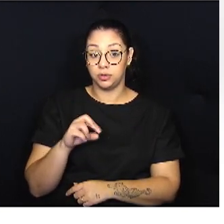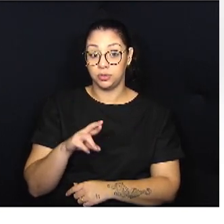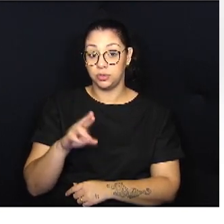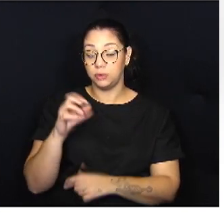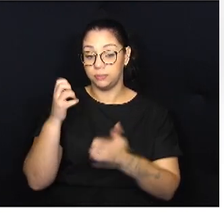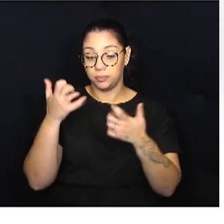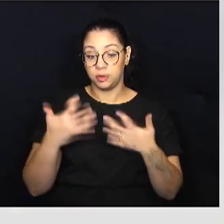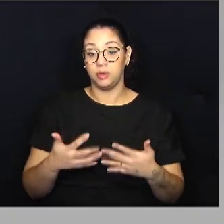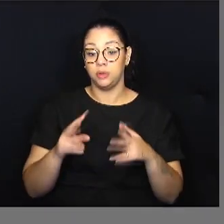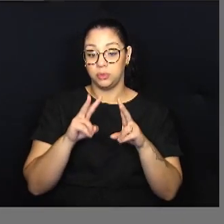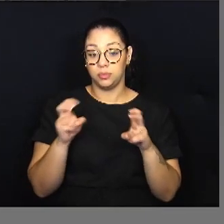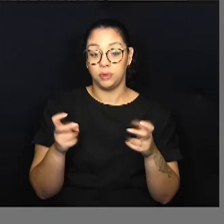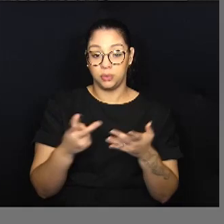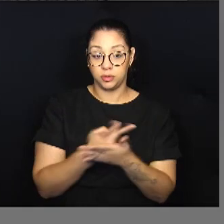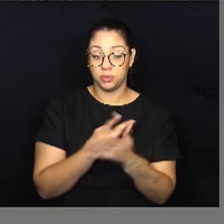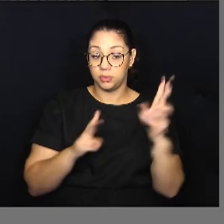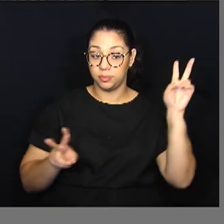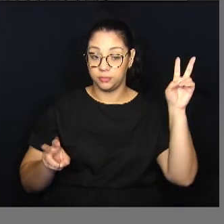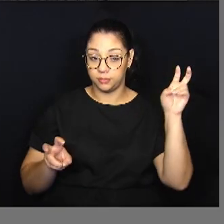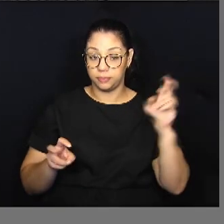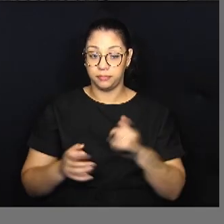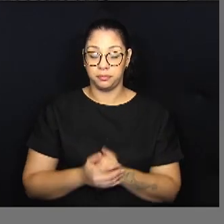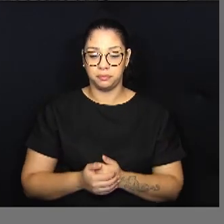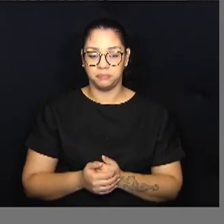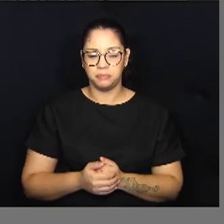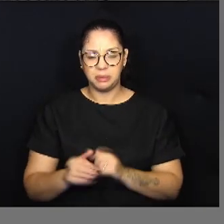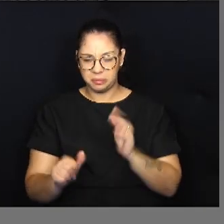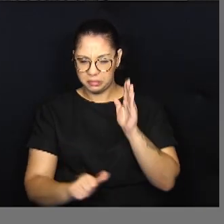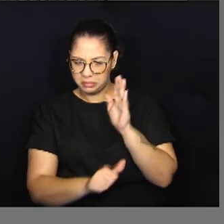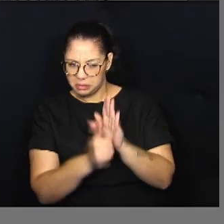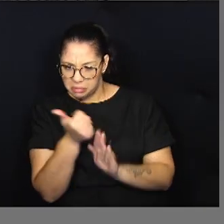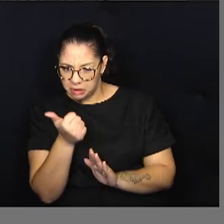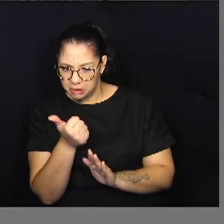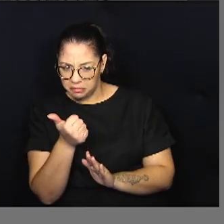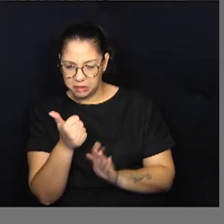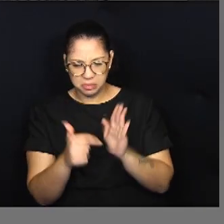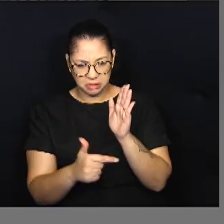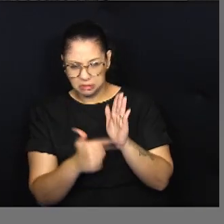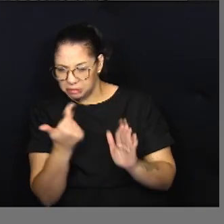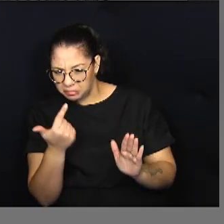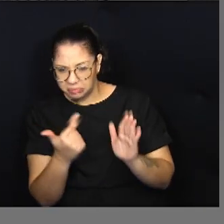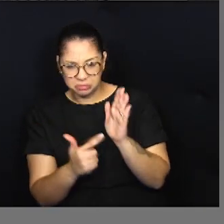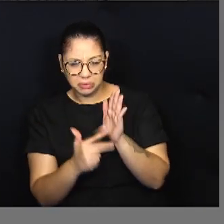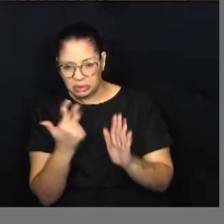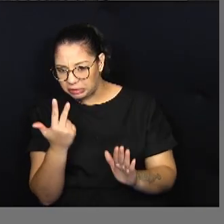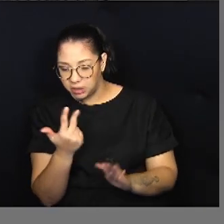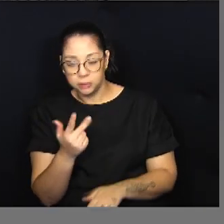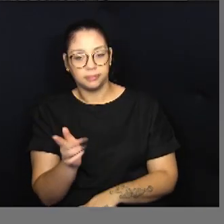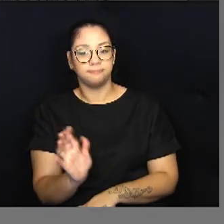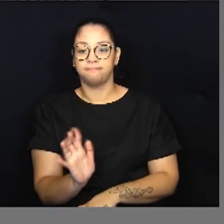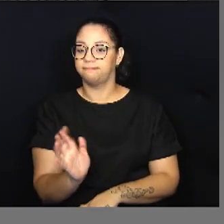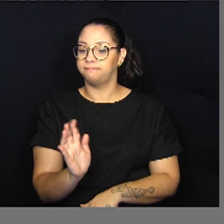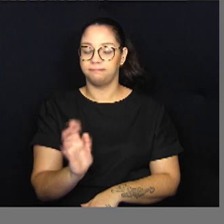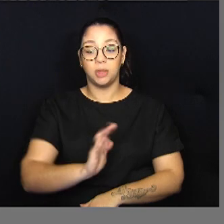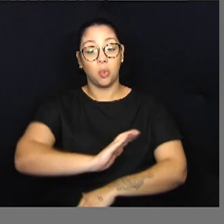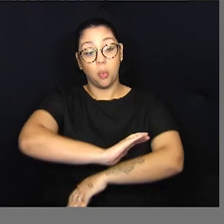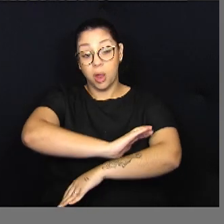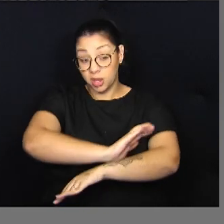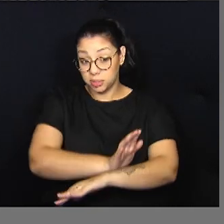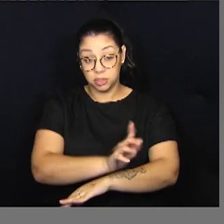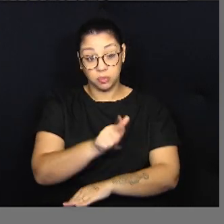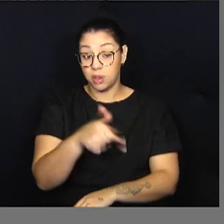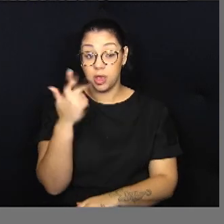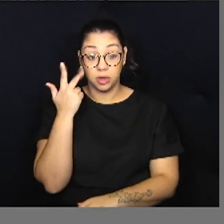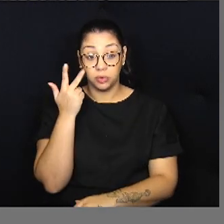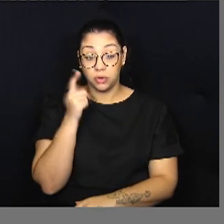episódio. Abre aspas. Não foi a primeira vez, nem a segunda, nem a terceira. O racismo é o normal na